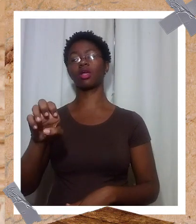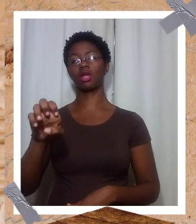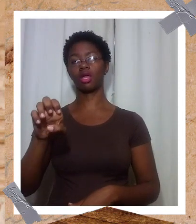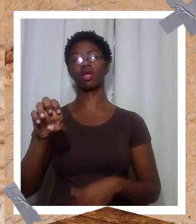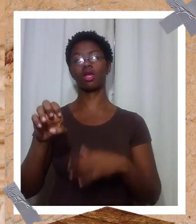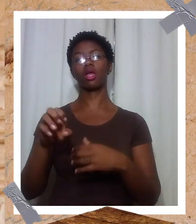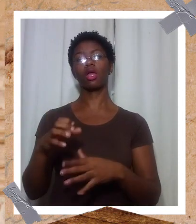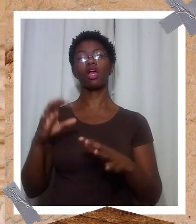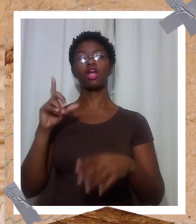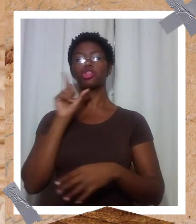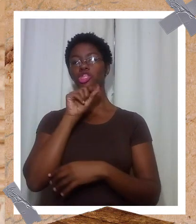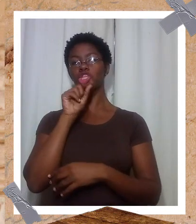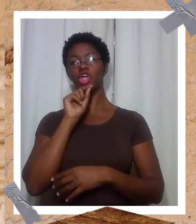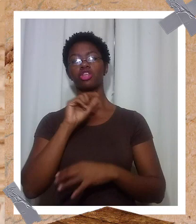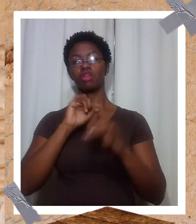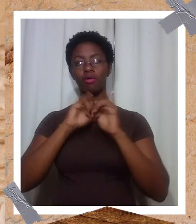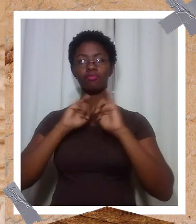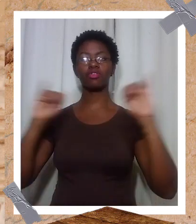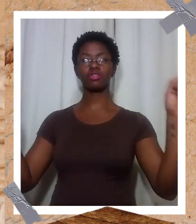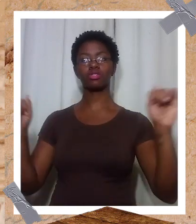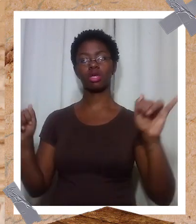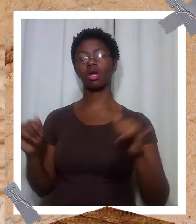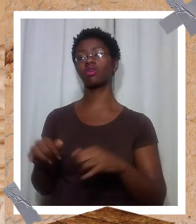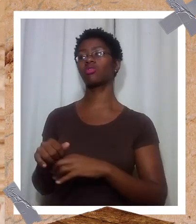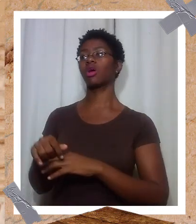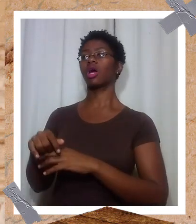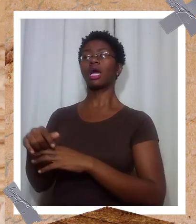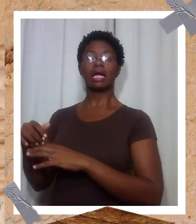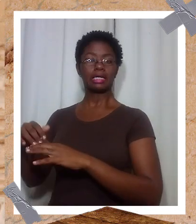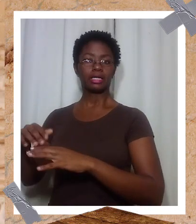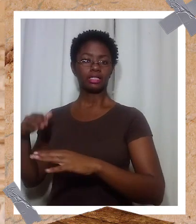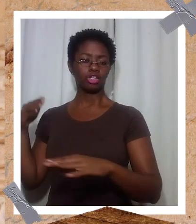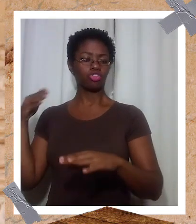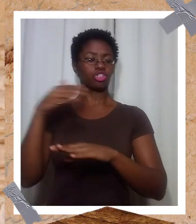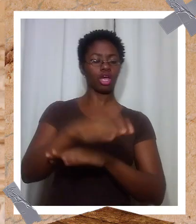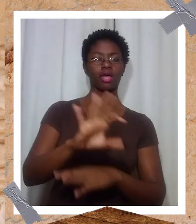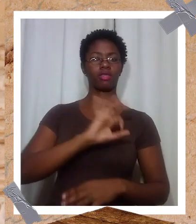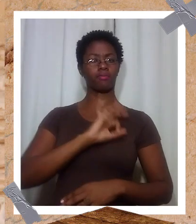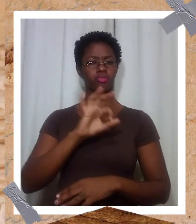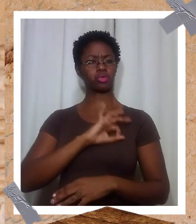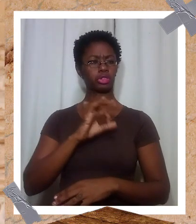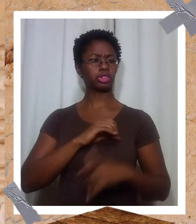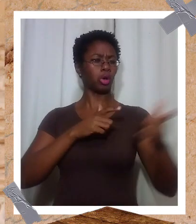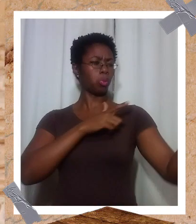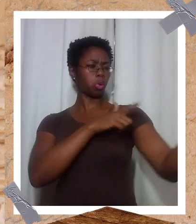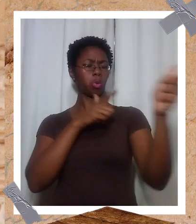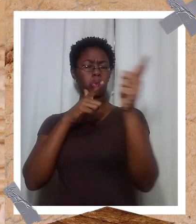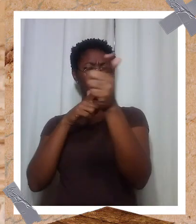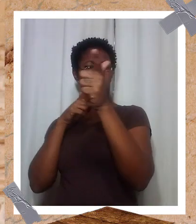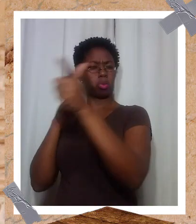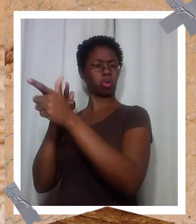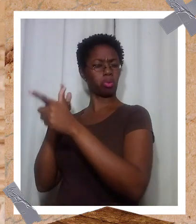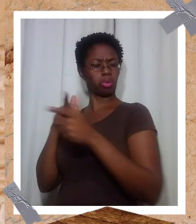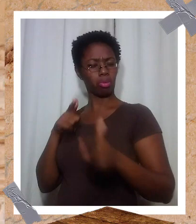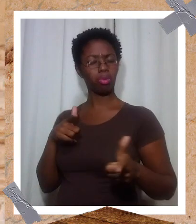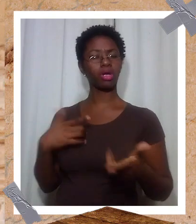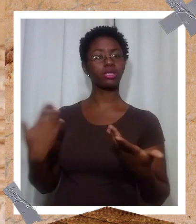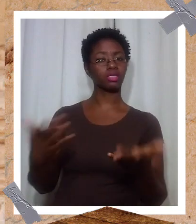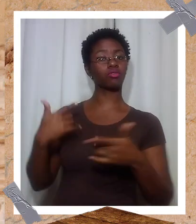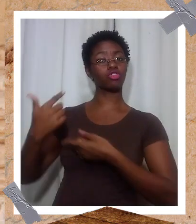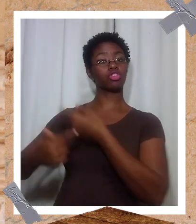tweetou ali a chegada dos tanques em tempo real. Então, ali, essa geração é uma geração,